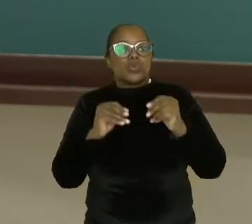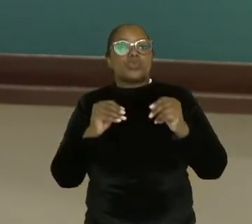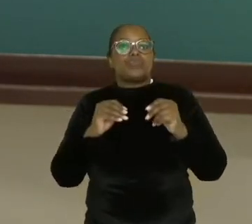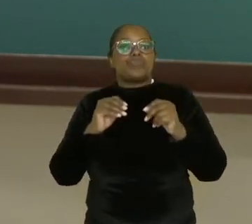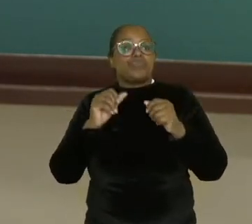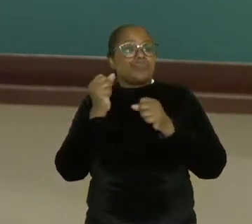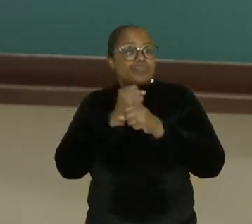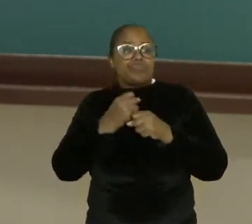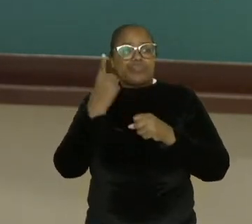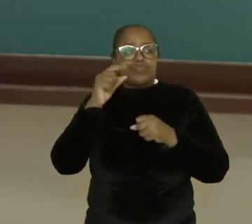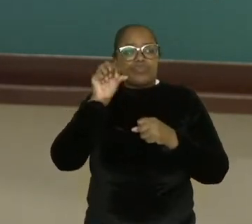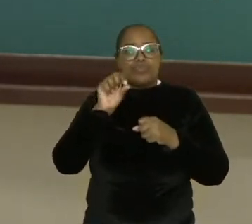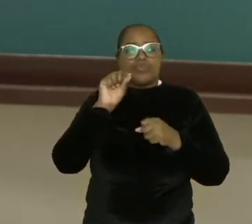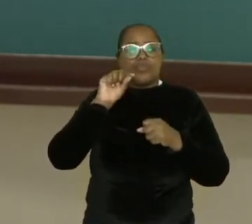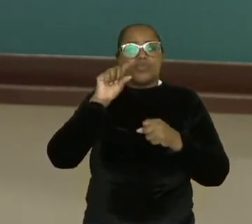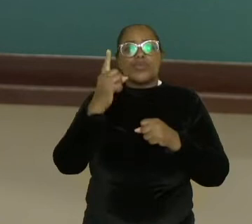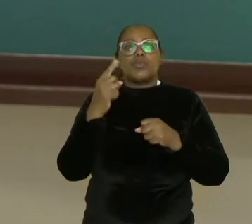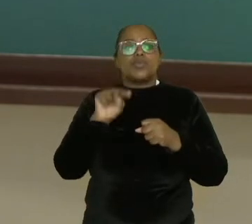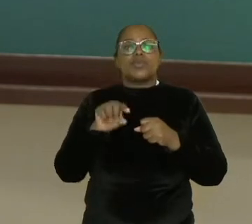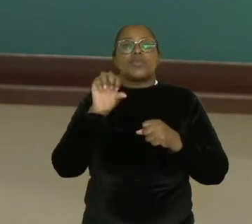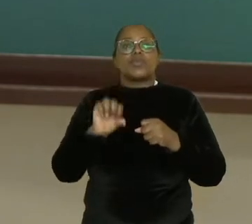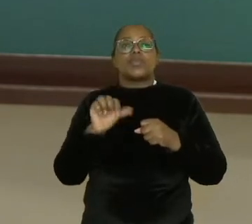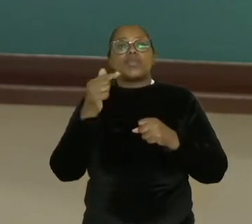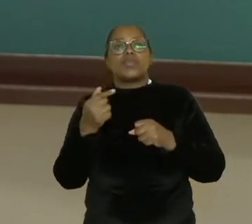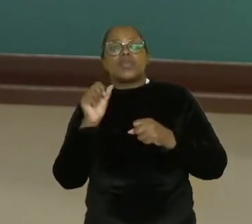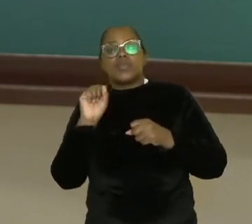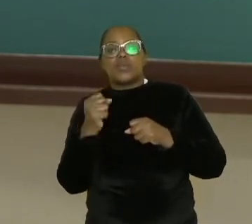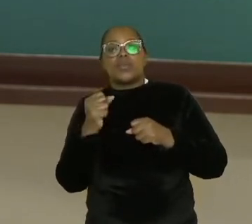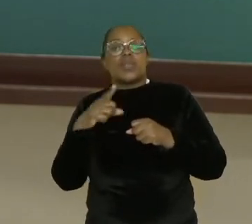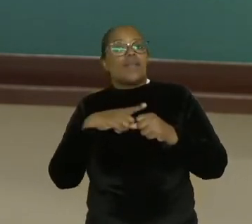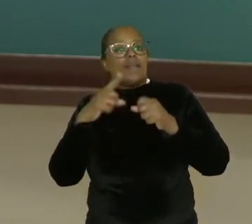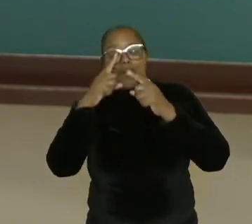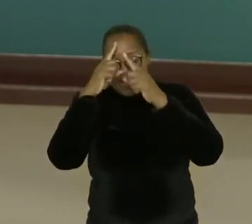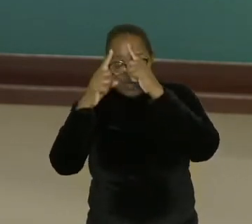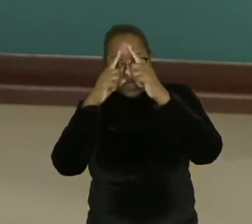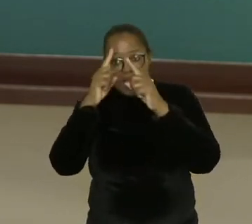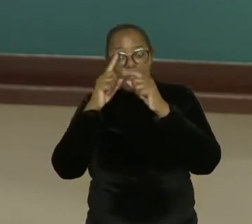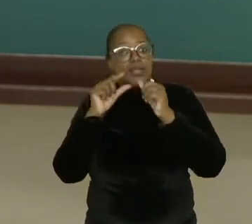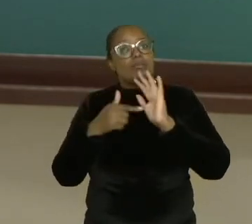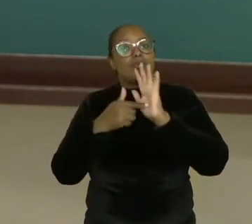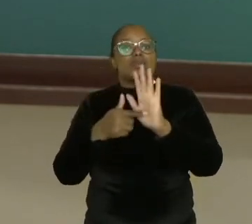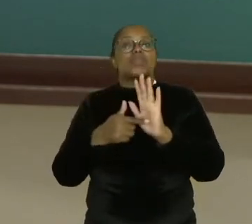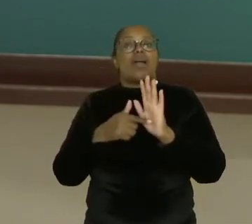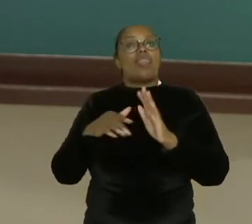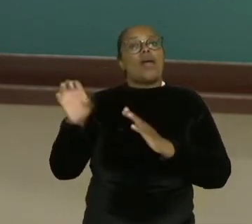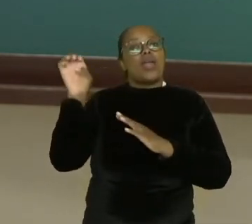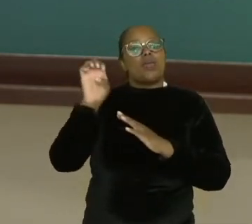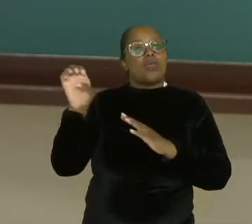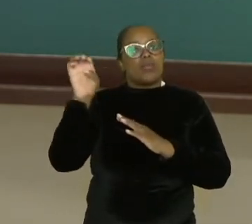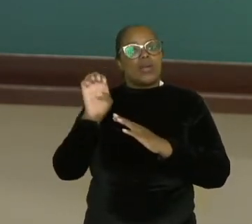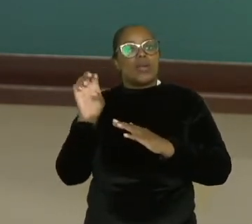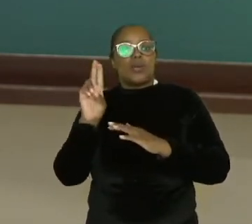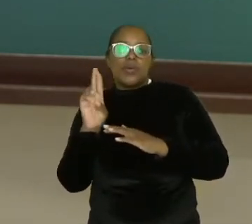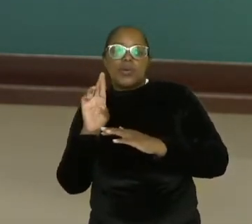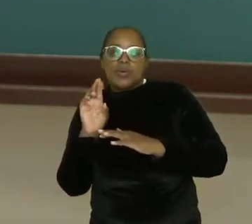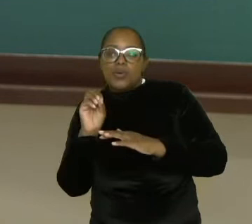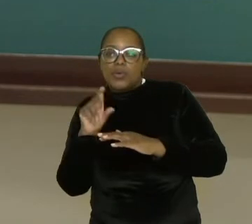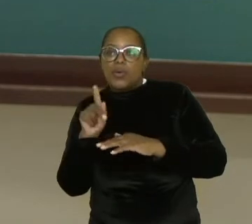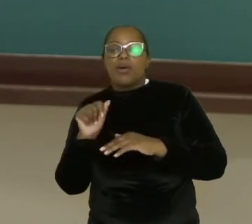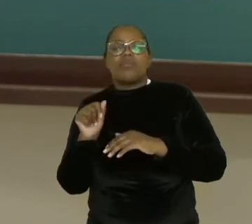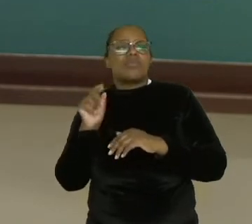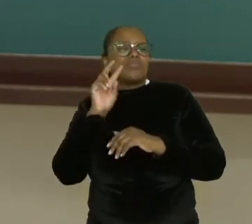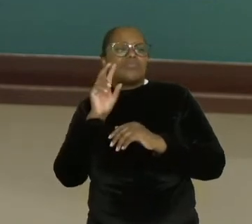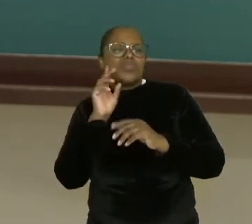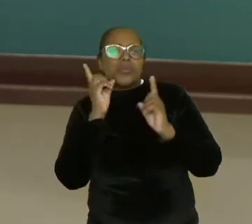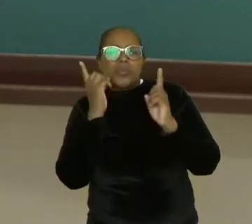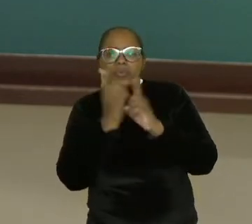James Cook chegou ao arquipélago do Havaí e levou a ideia do esporte para a Europa. Então, James Cook chegou lá, achou legal aquele